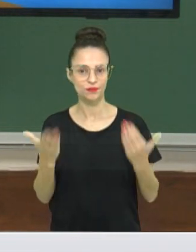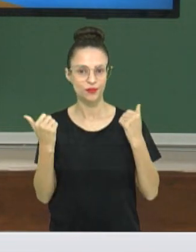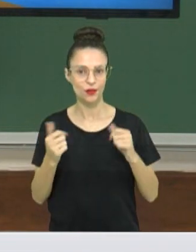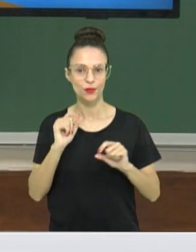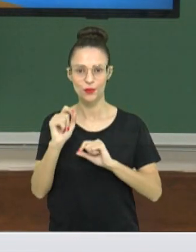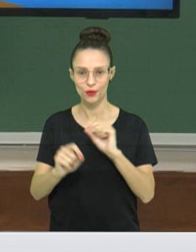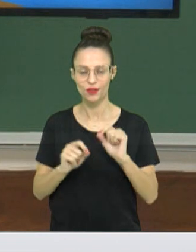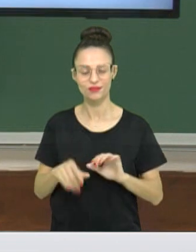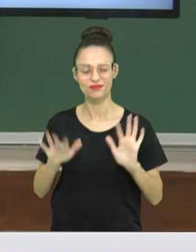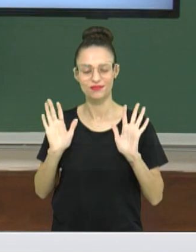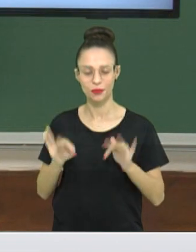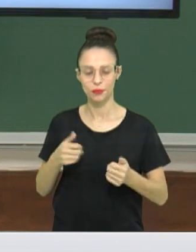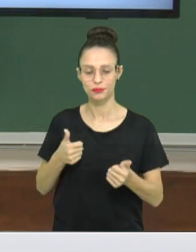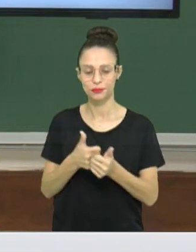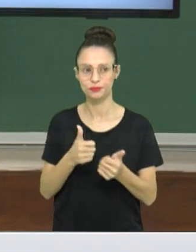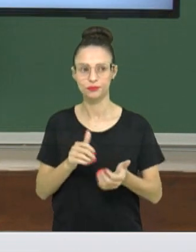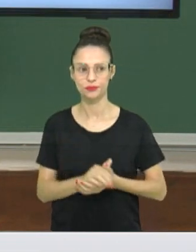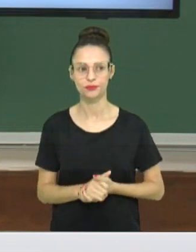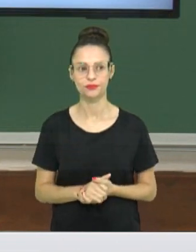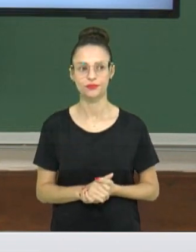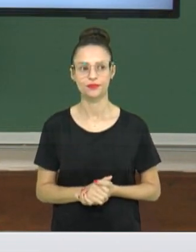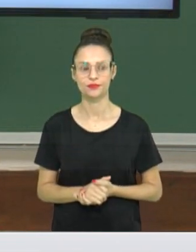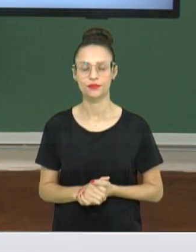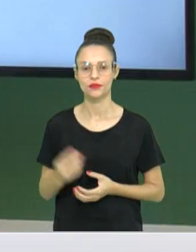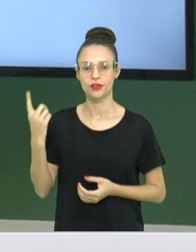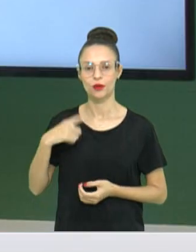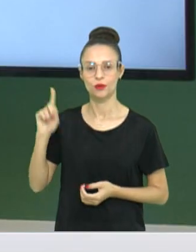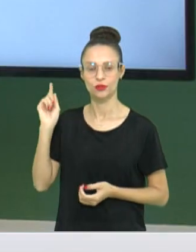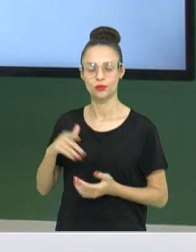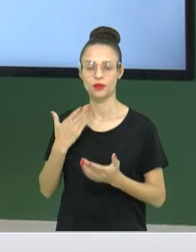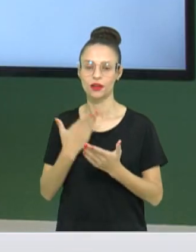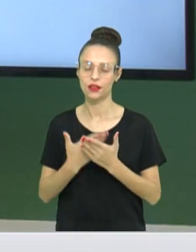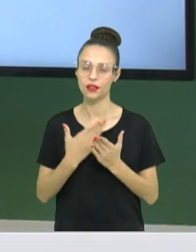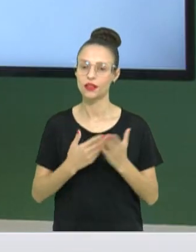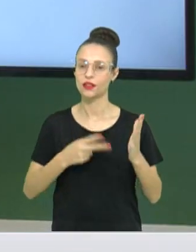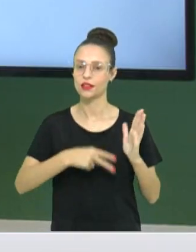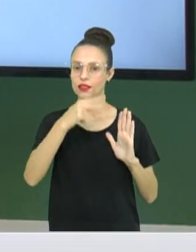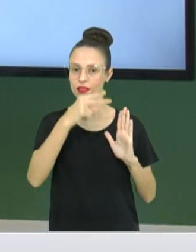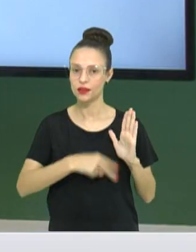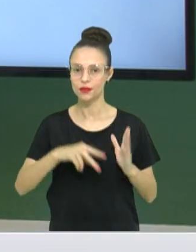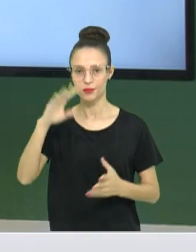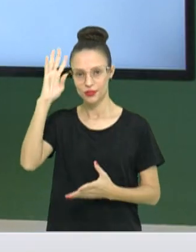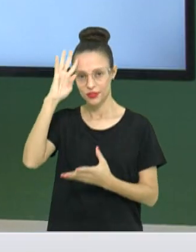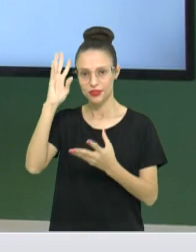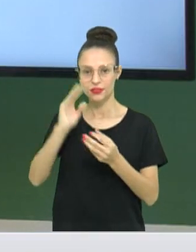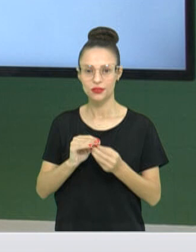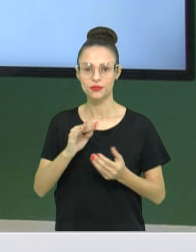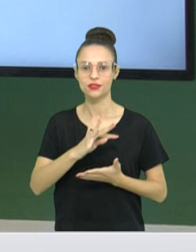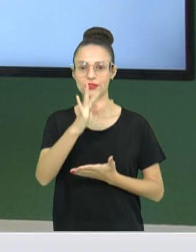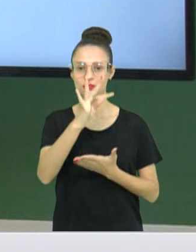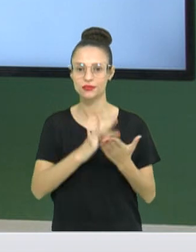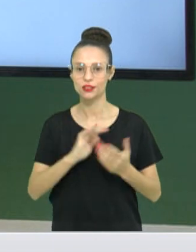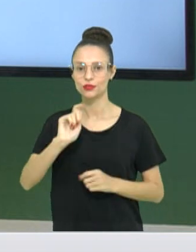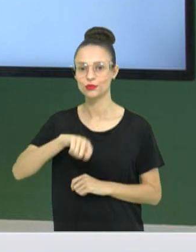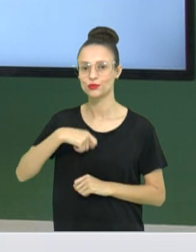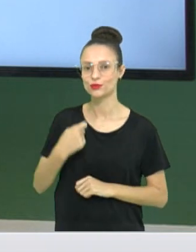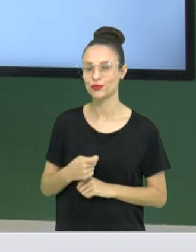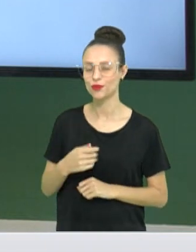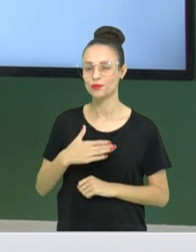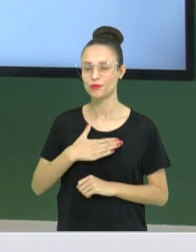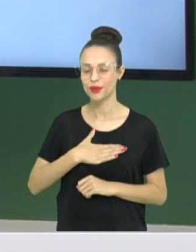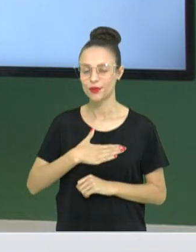já terminamos. Na aula passada, nós lemos e interpretamos textos sobre o meu